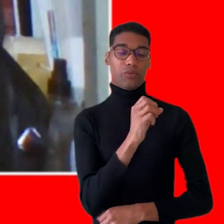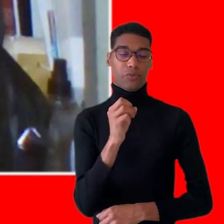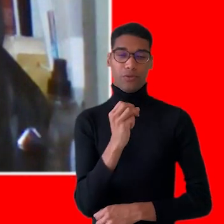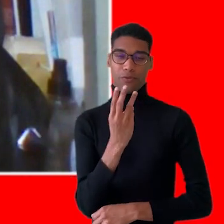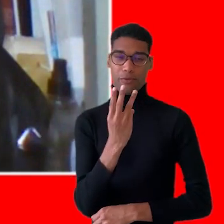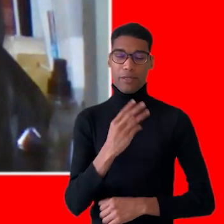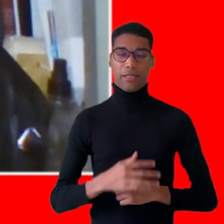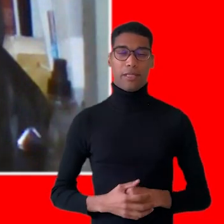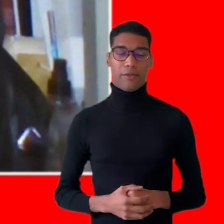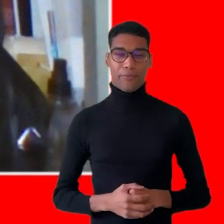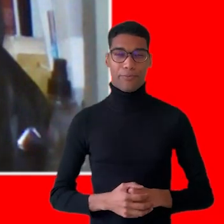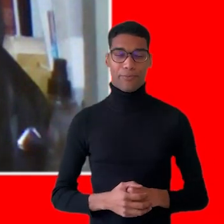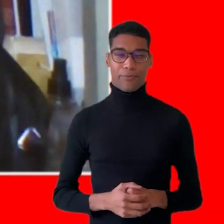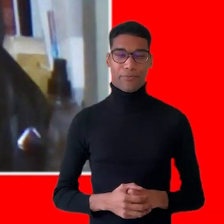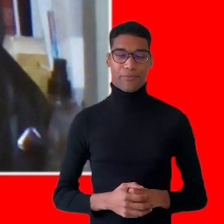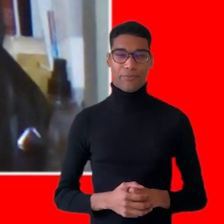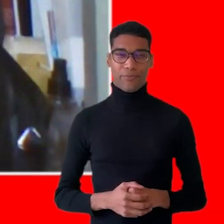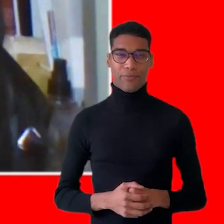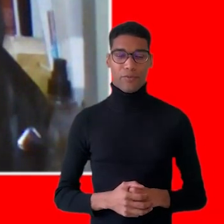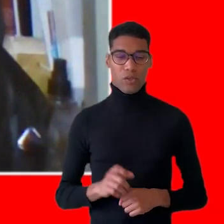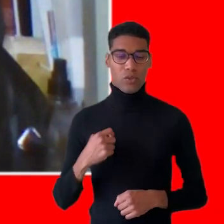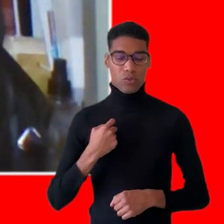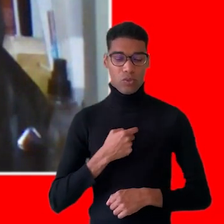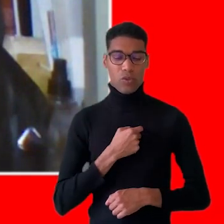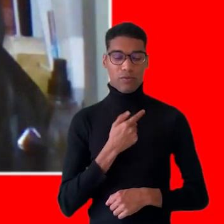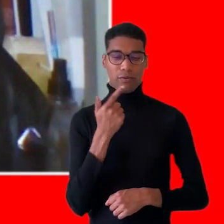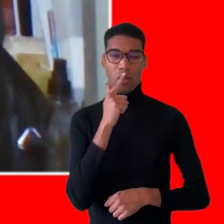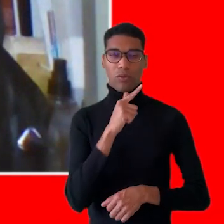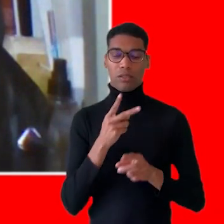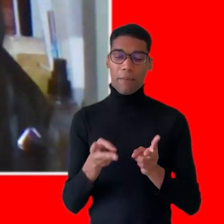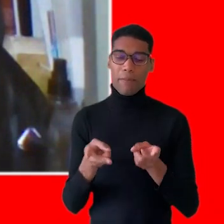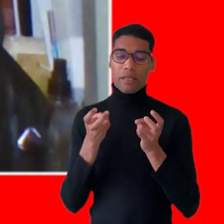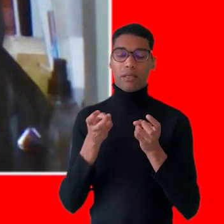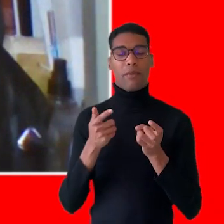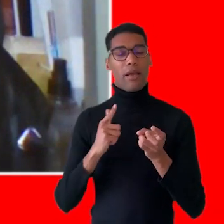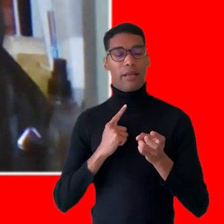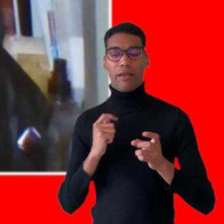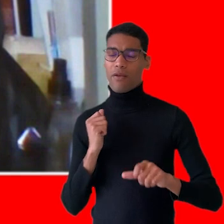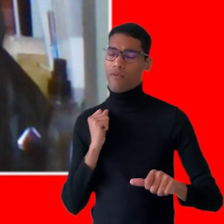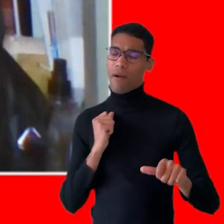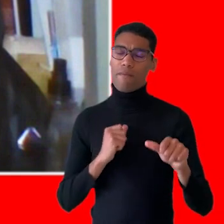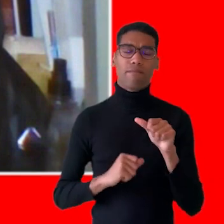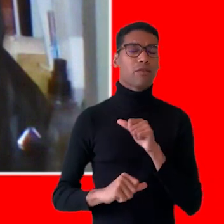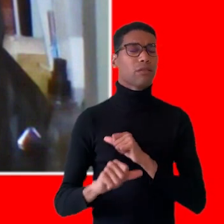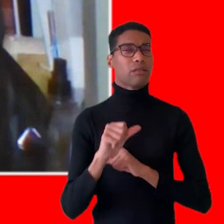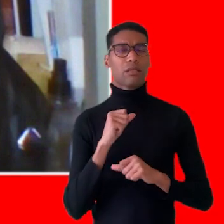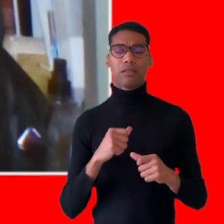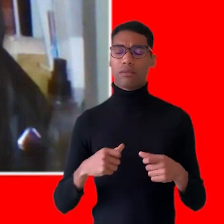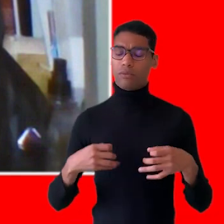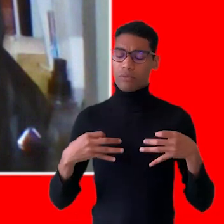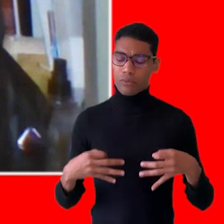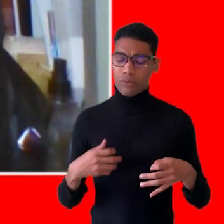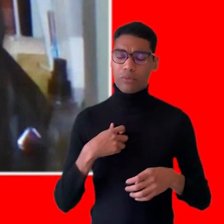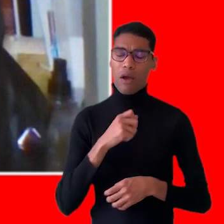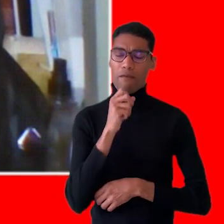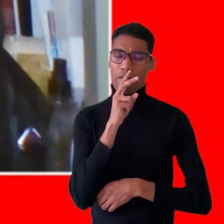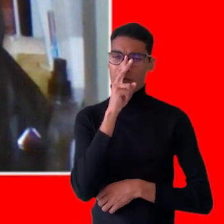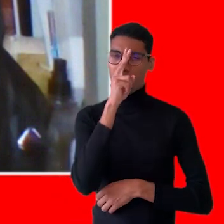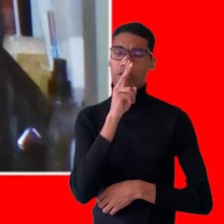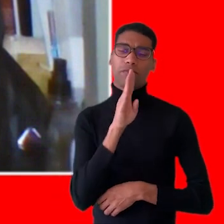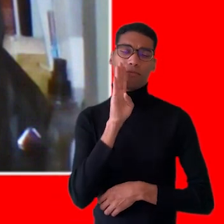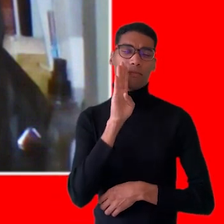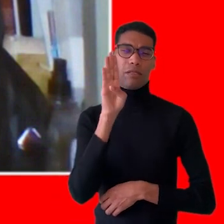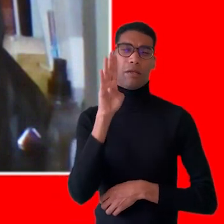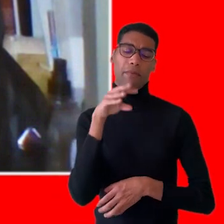2003, nós entender que houve uma mudança substancial no interior